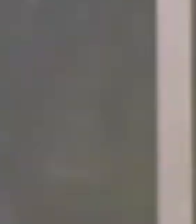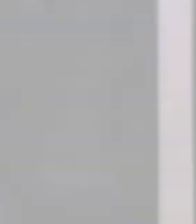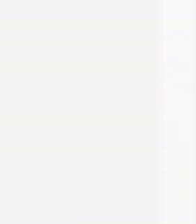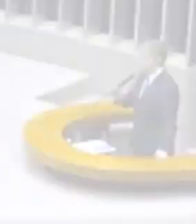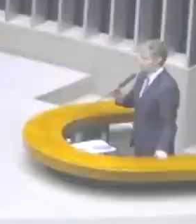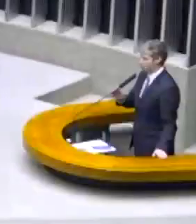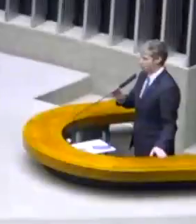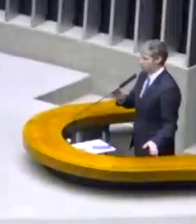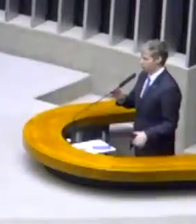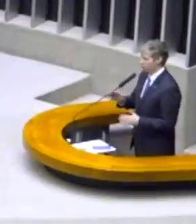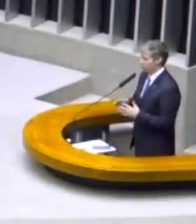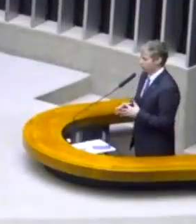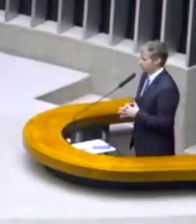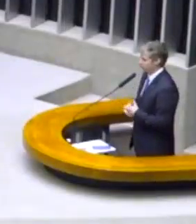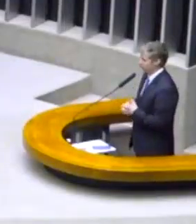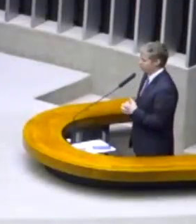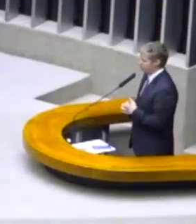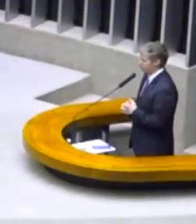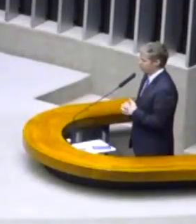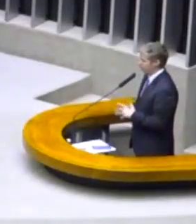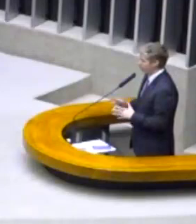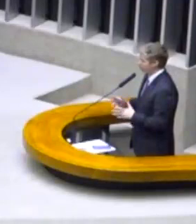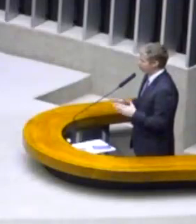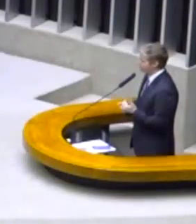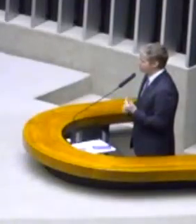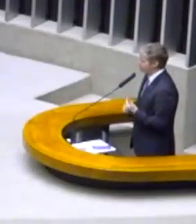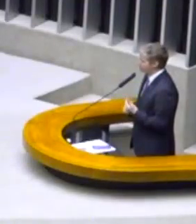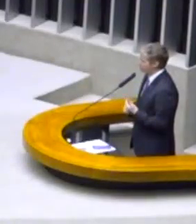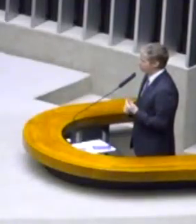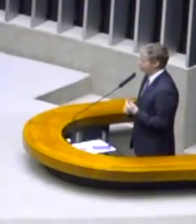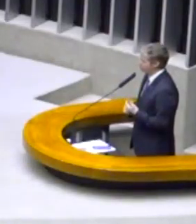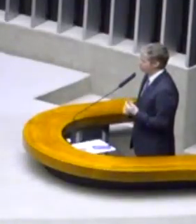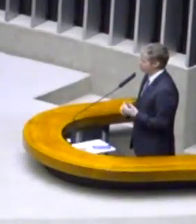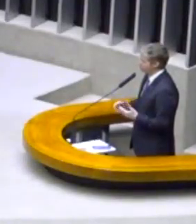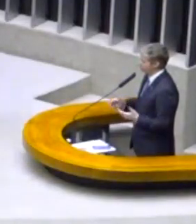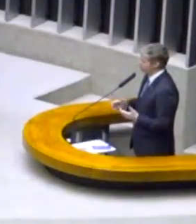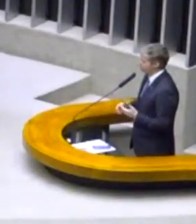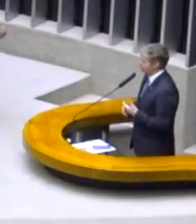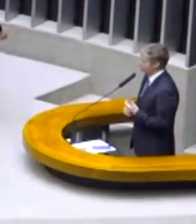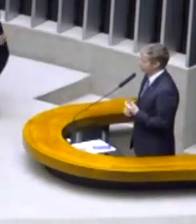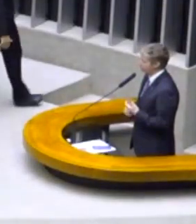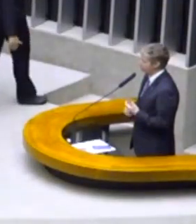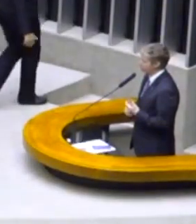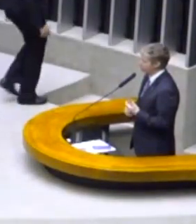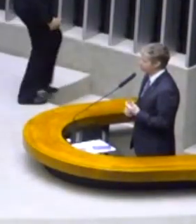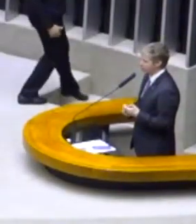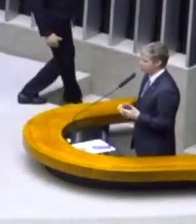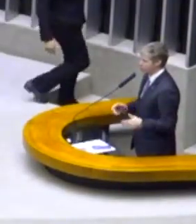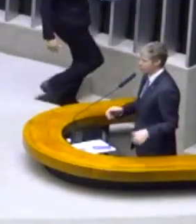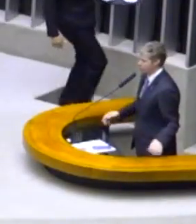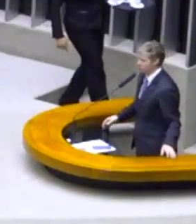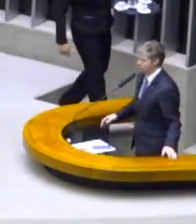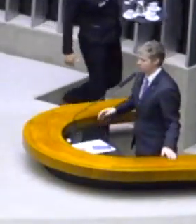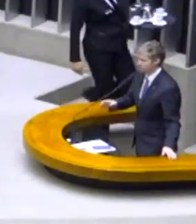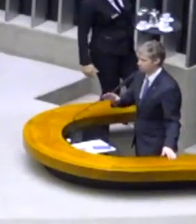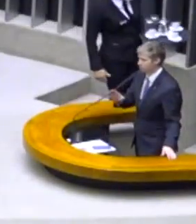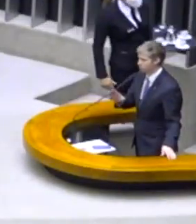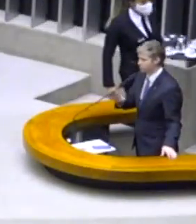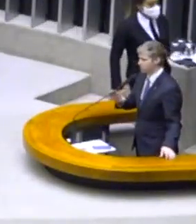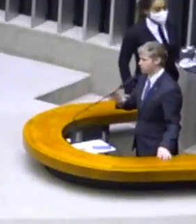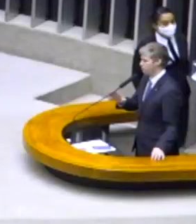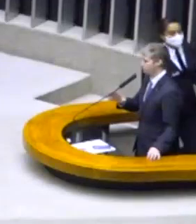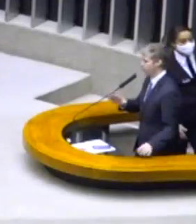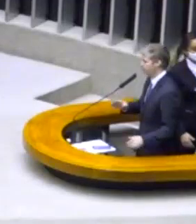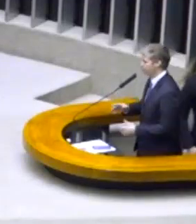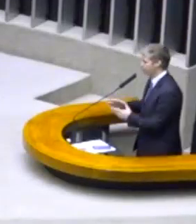espera. Estamos chegando ao final de uma legislatura, na verdade, apesar de estarmos no final do semestre, final de uma legislatura,